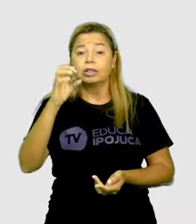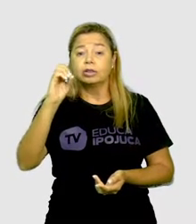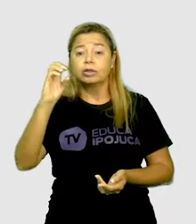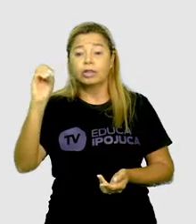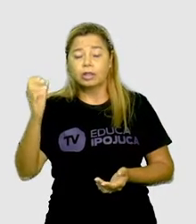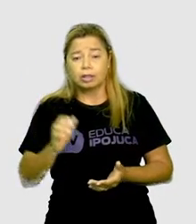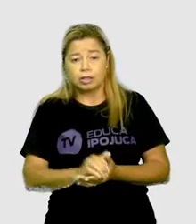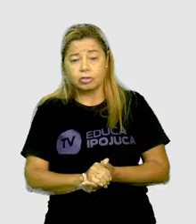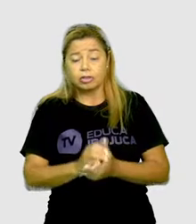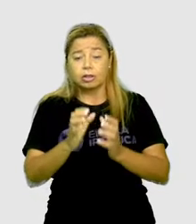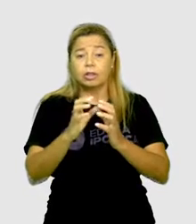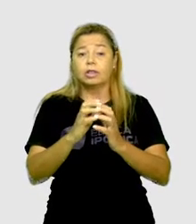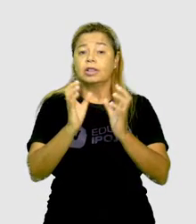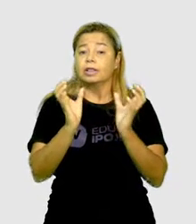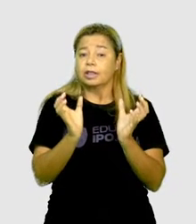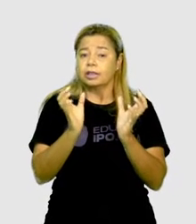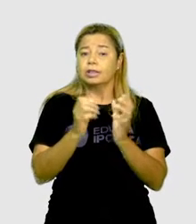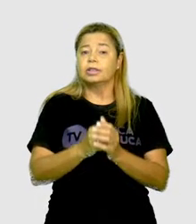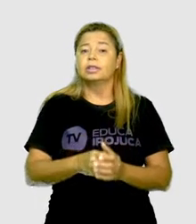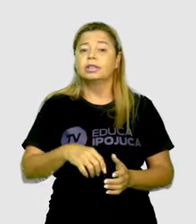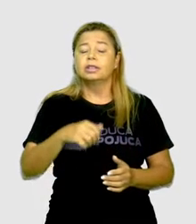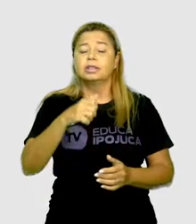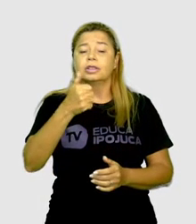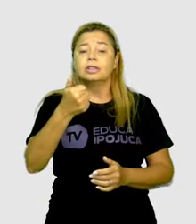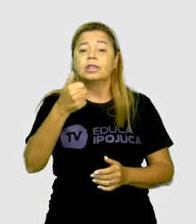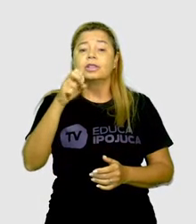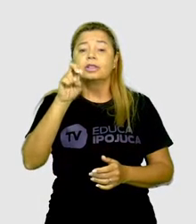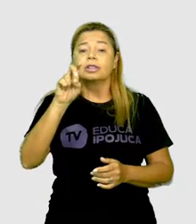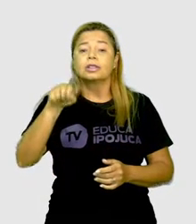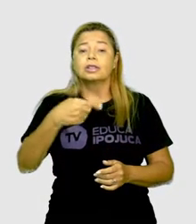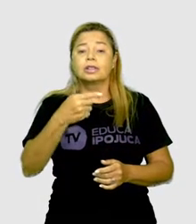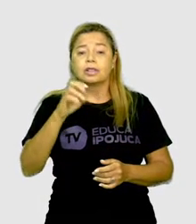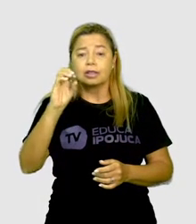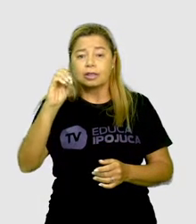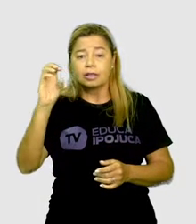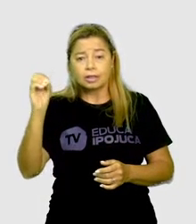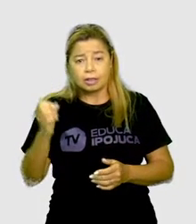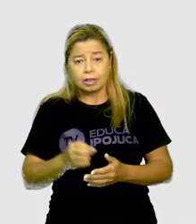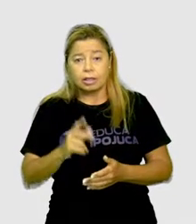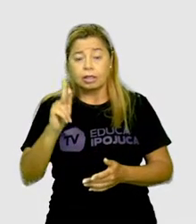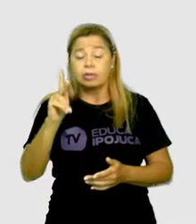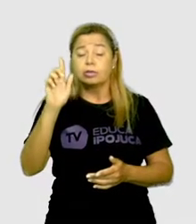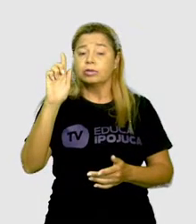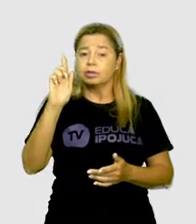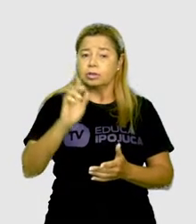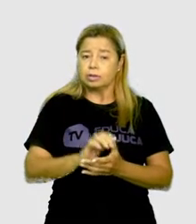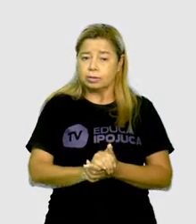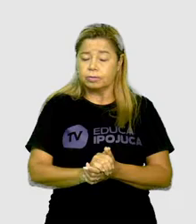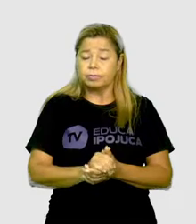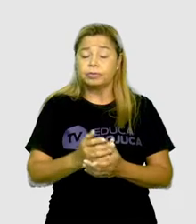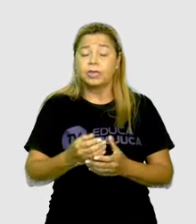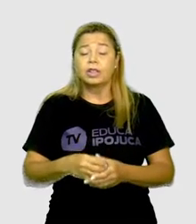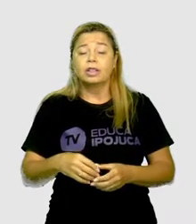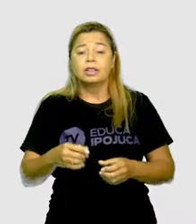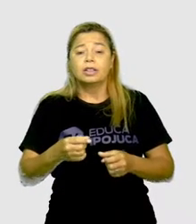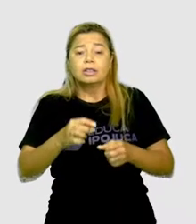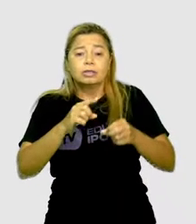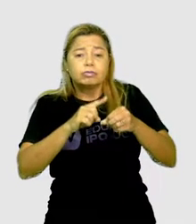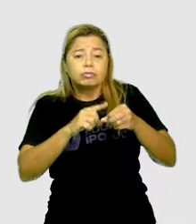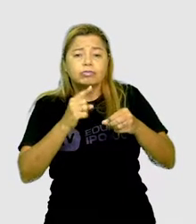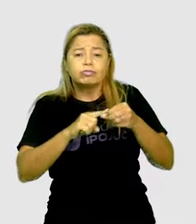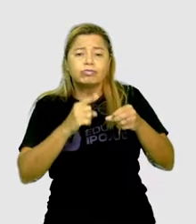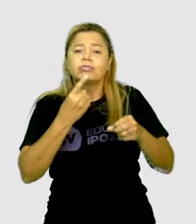a R$ 15 o quilogramo. As acerolas a R$ 6 o quilogramo e as carambolas